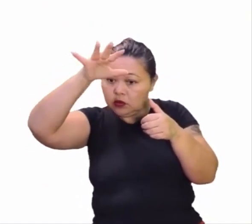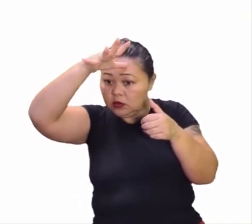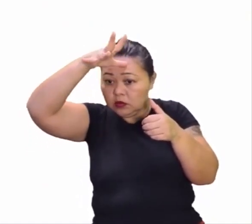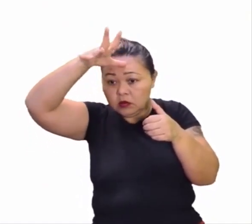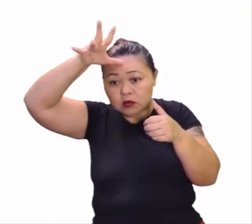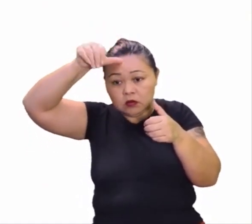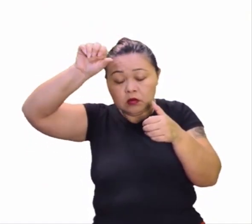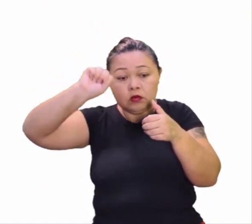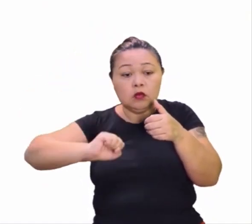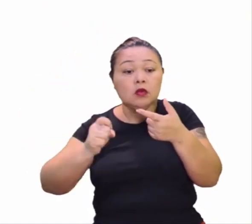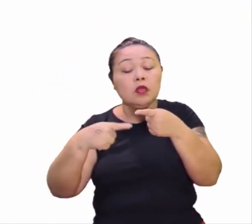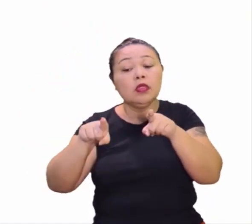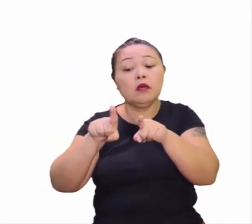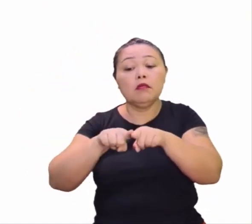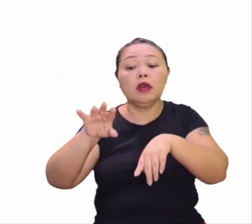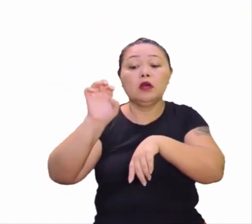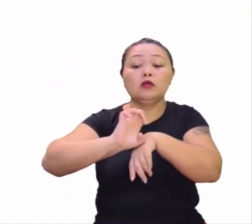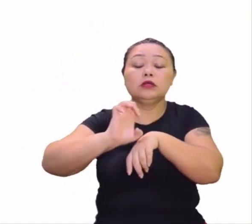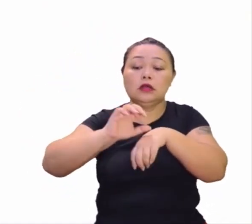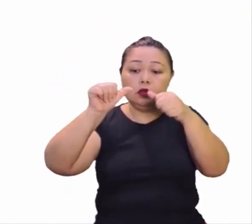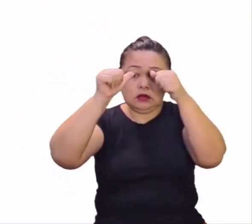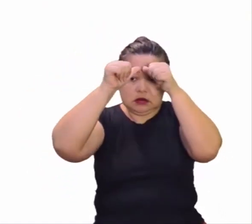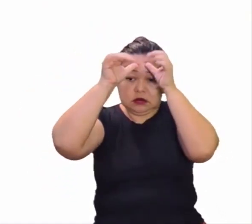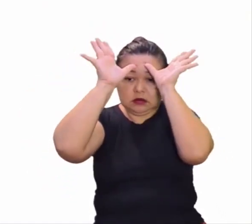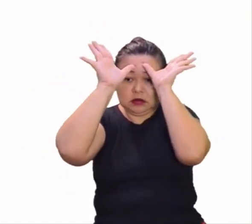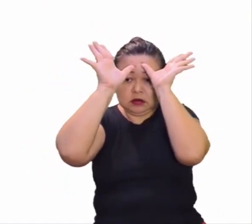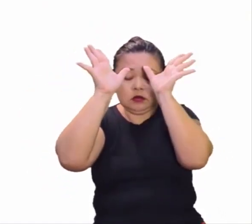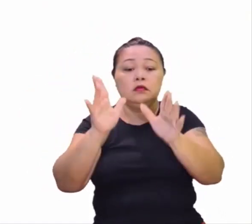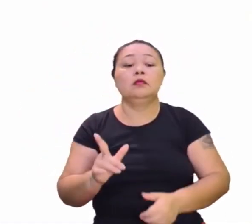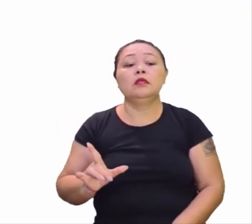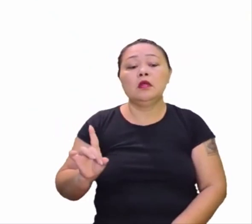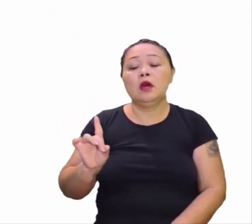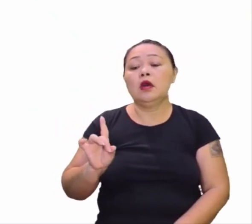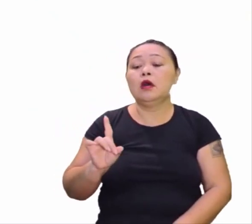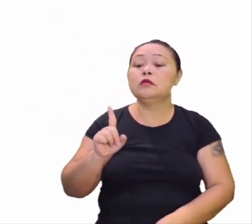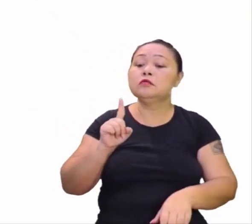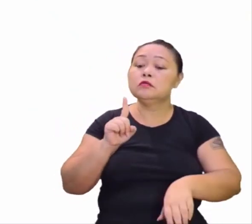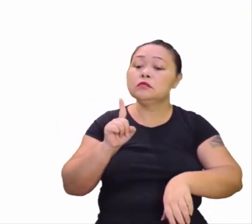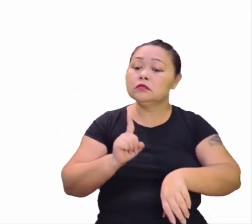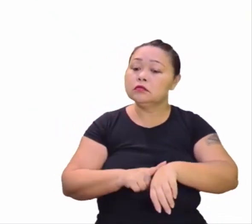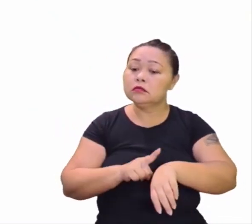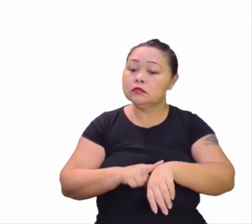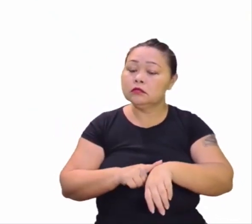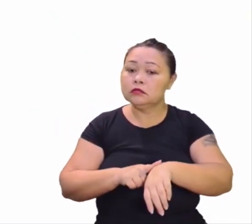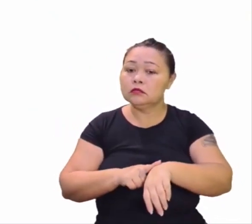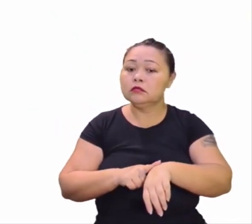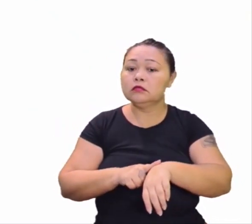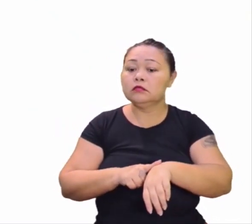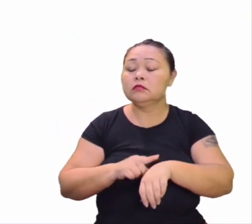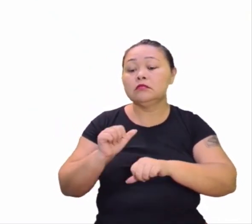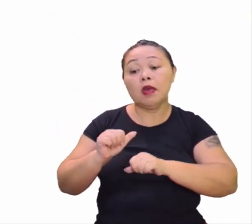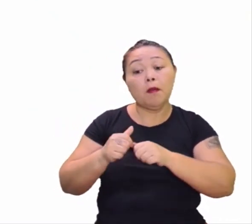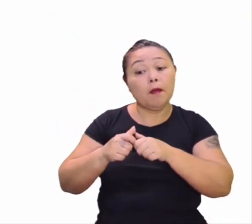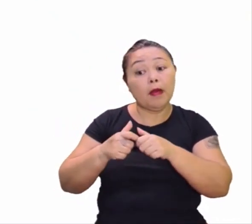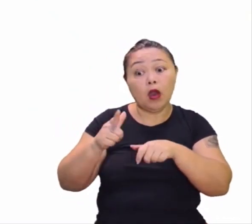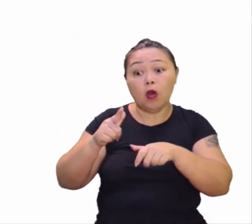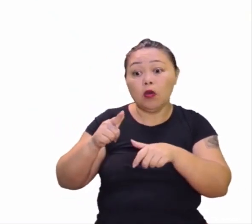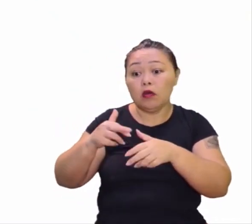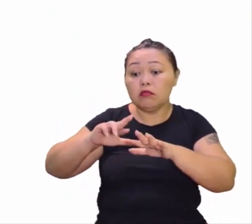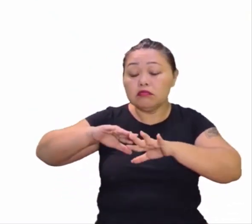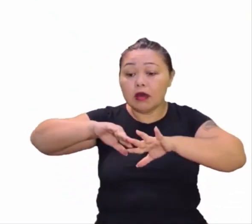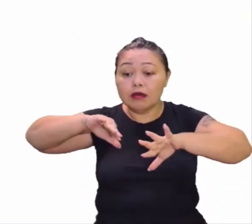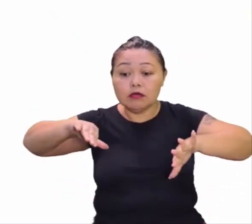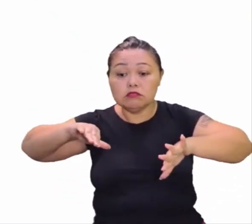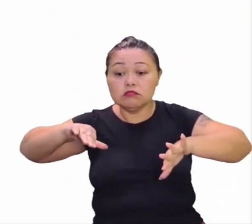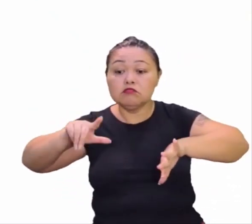estado do Acre, que é o maior, vamos colocar, que é o fuso horário que tem a maior diferença horária